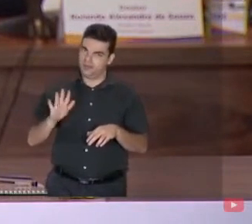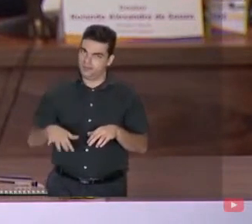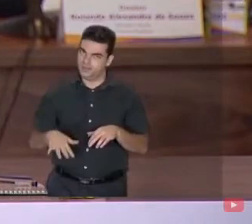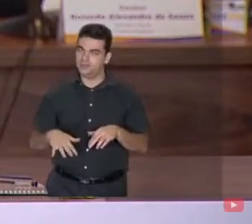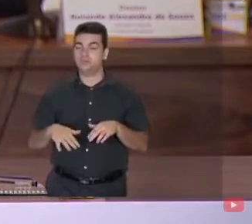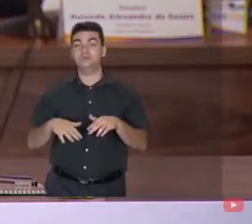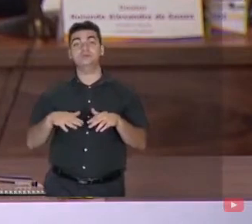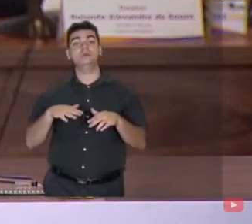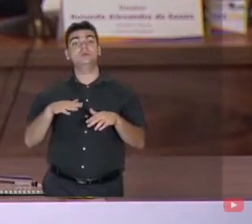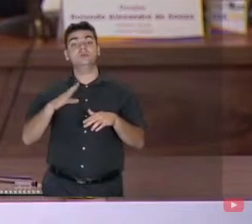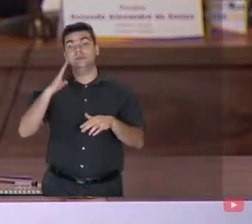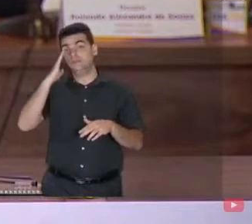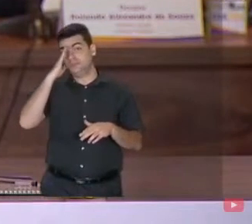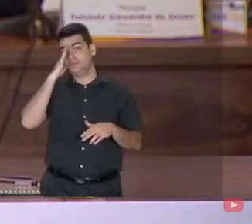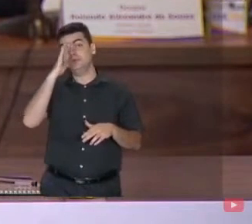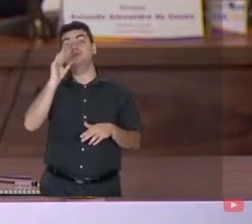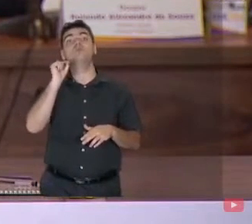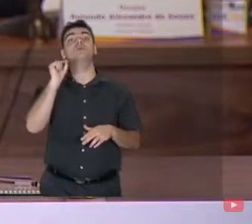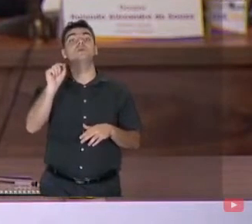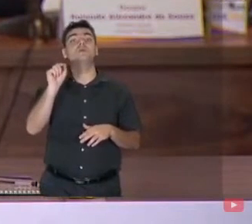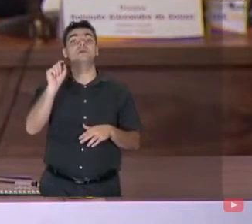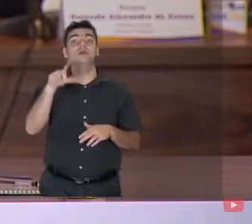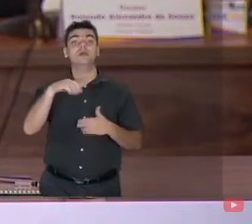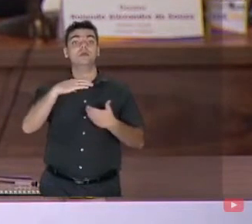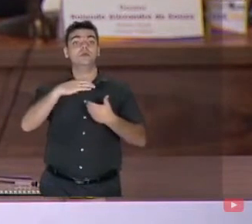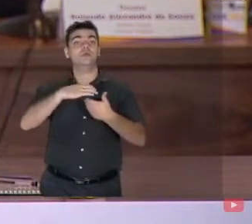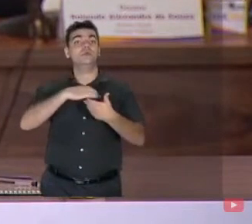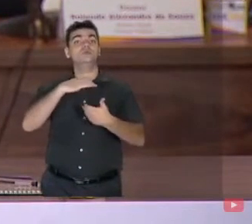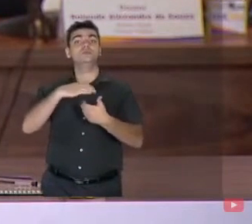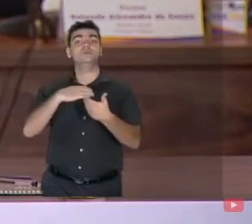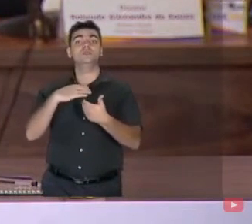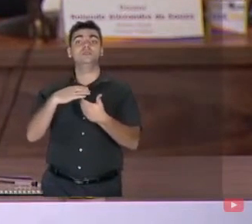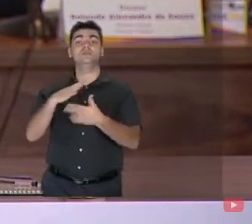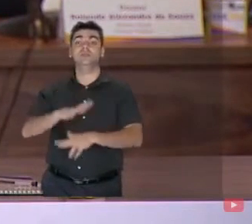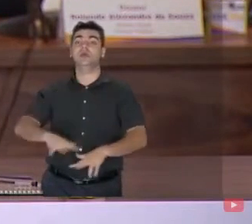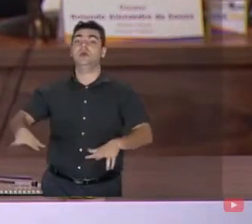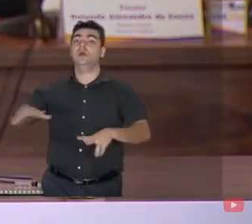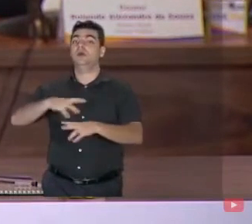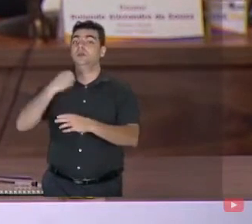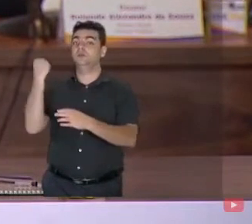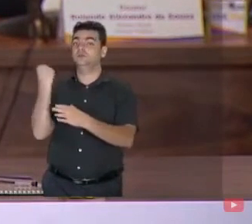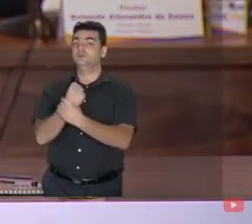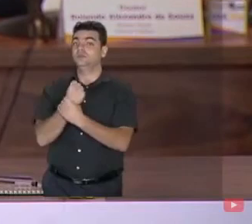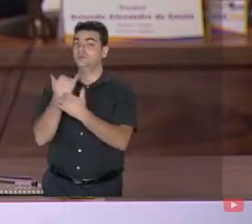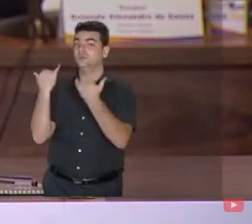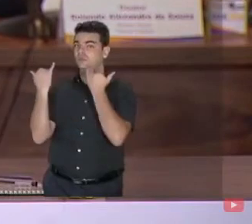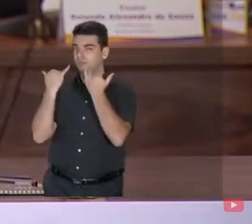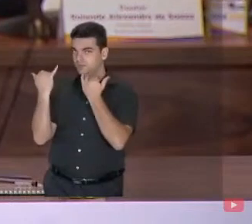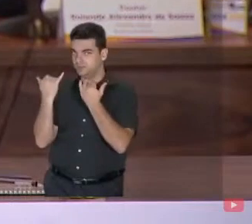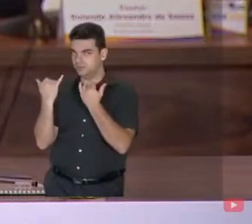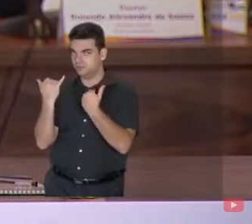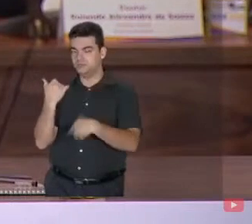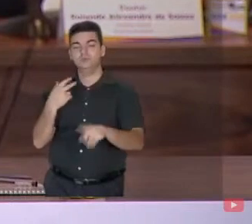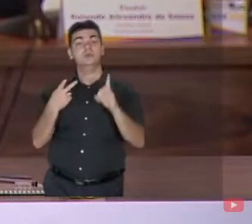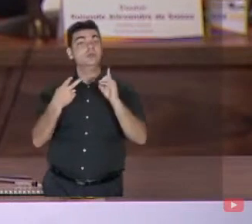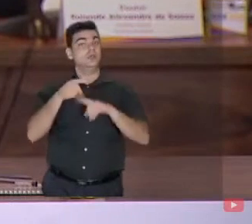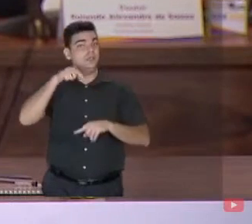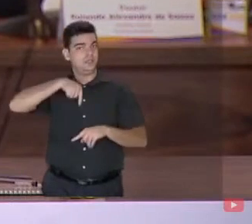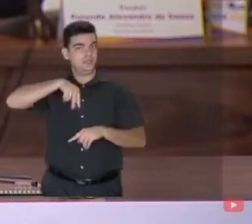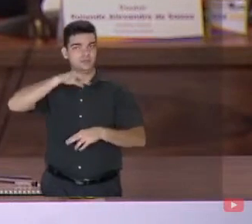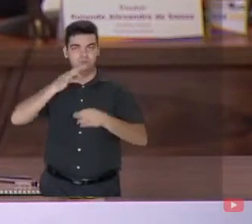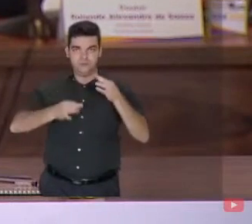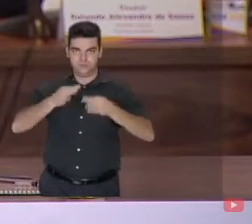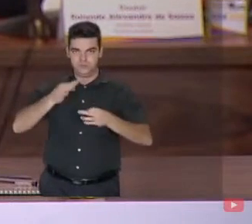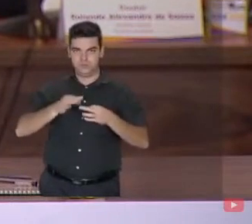mas especialmente por recomendações da área de segurança sobre a informação, e o Tribunal